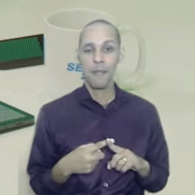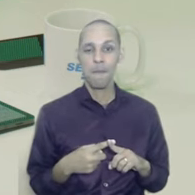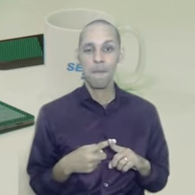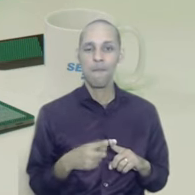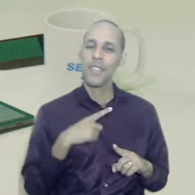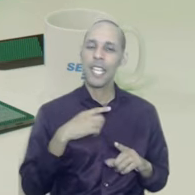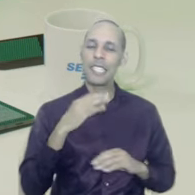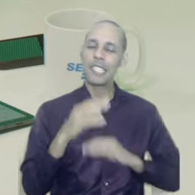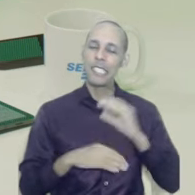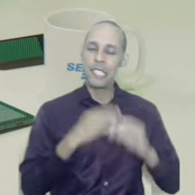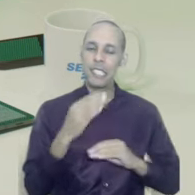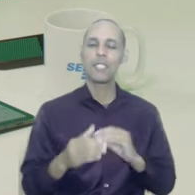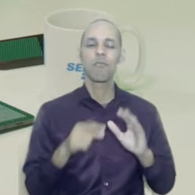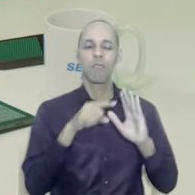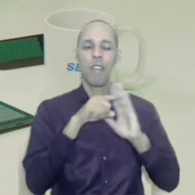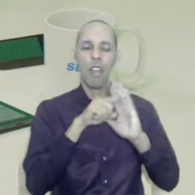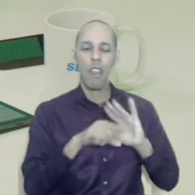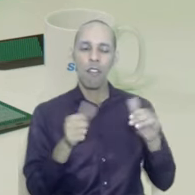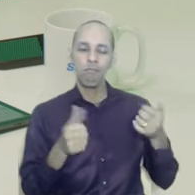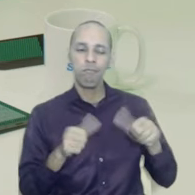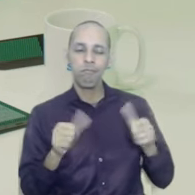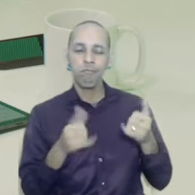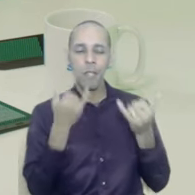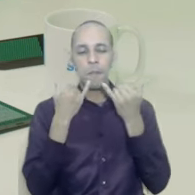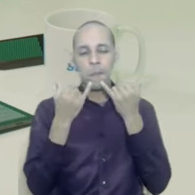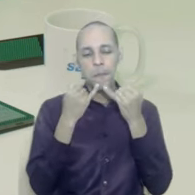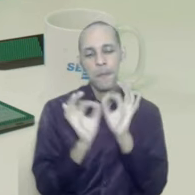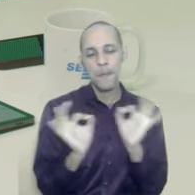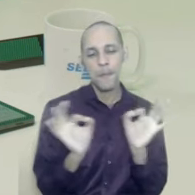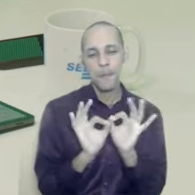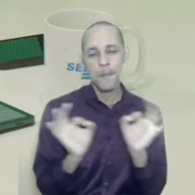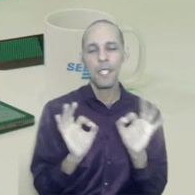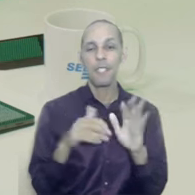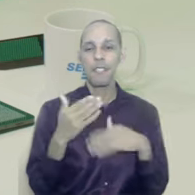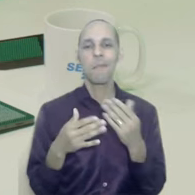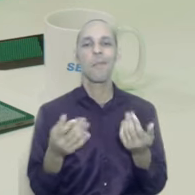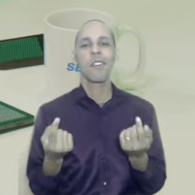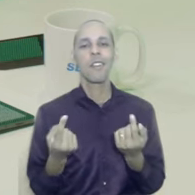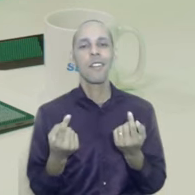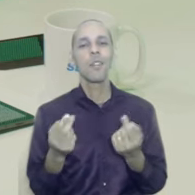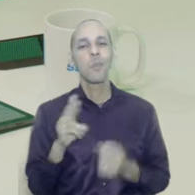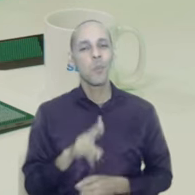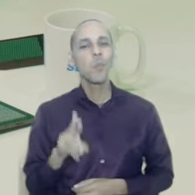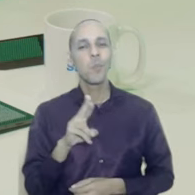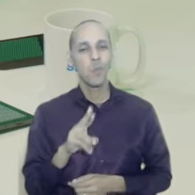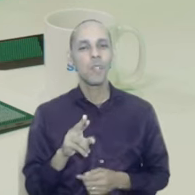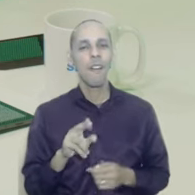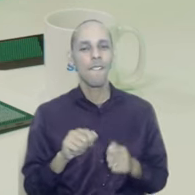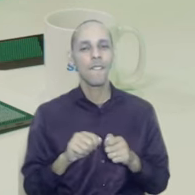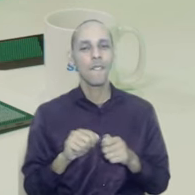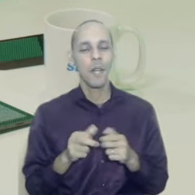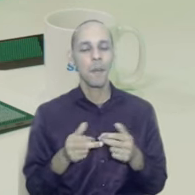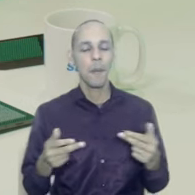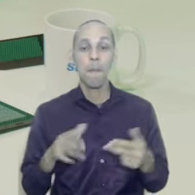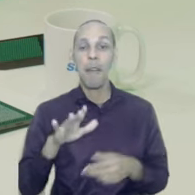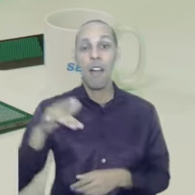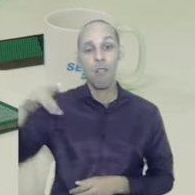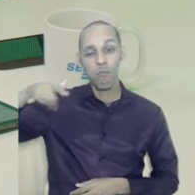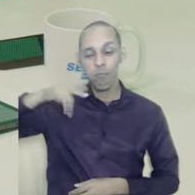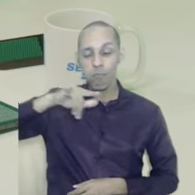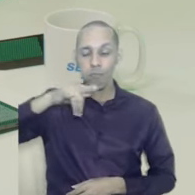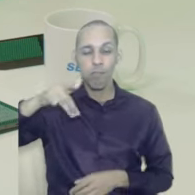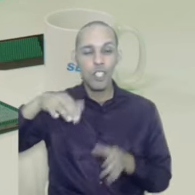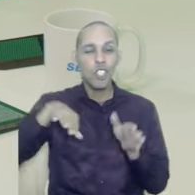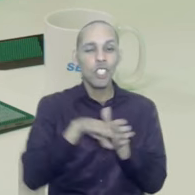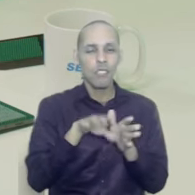de análise de mensuração de dados e de aplicação então o Drone eh quando ele chegou teve muito Tabu no Agro muito